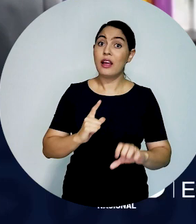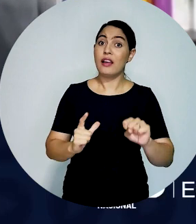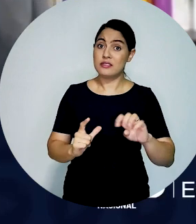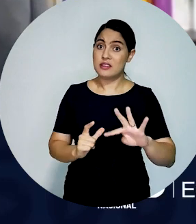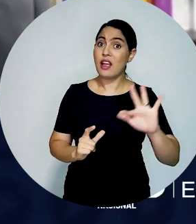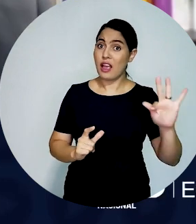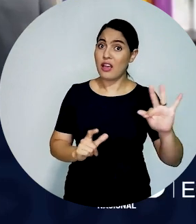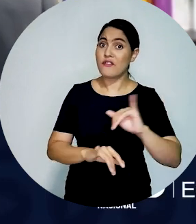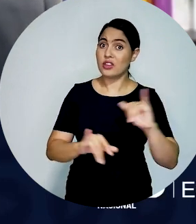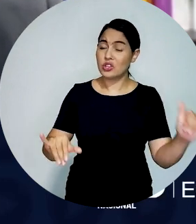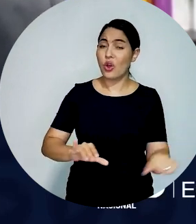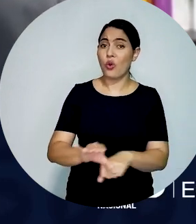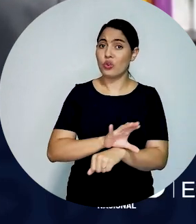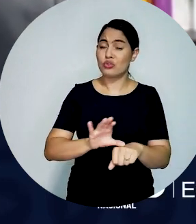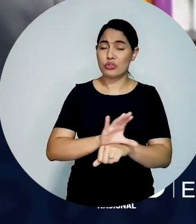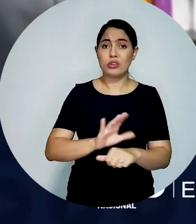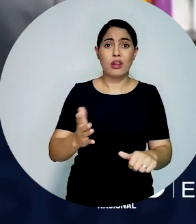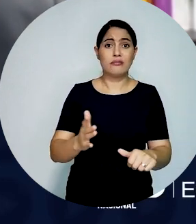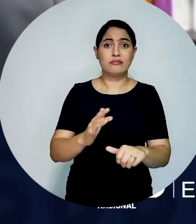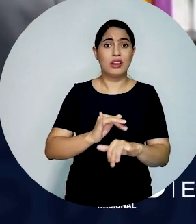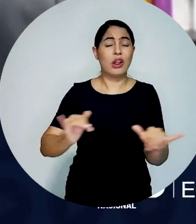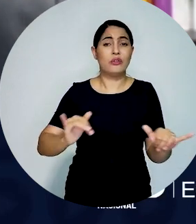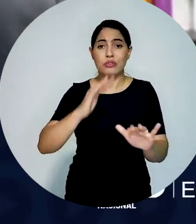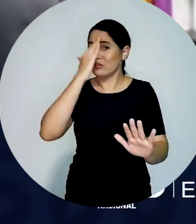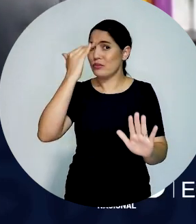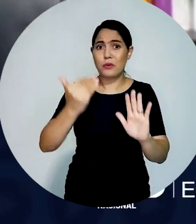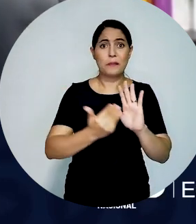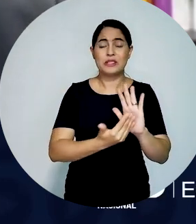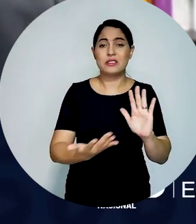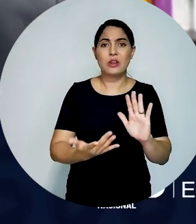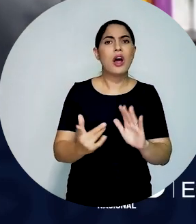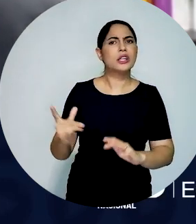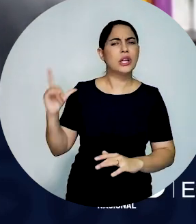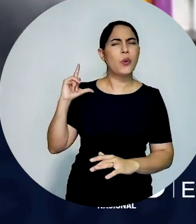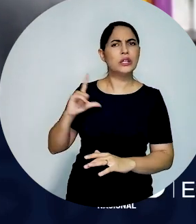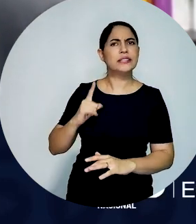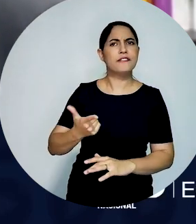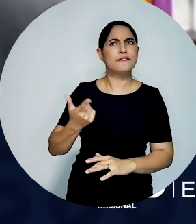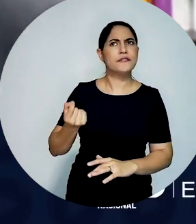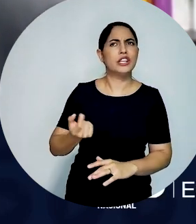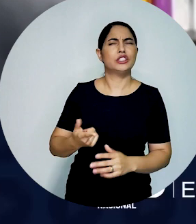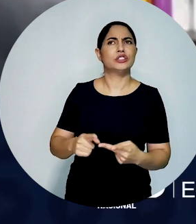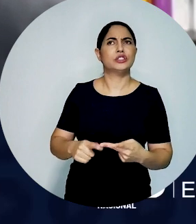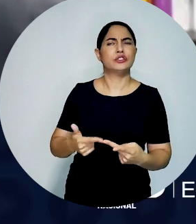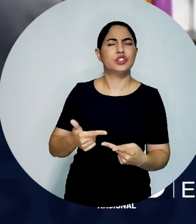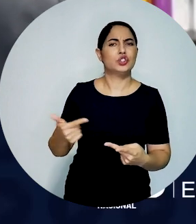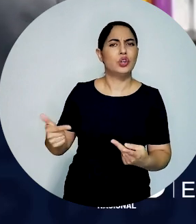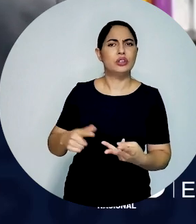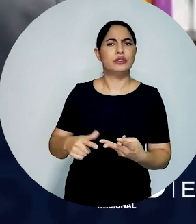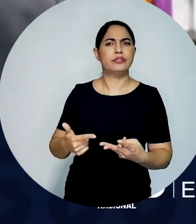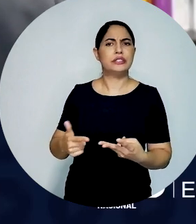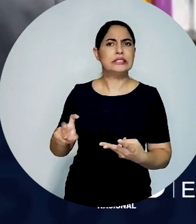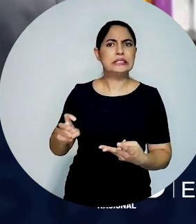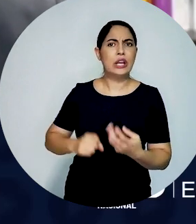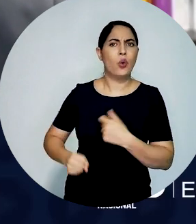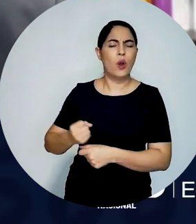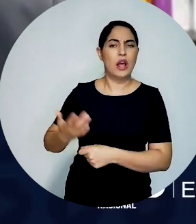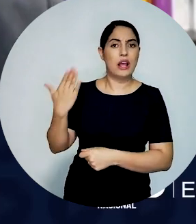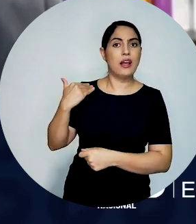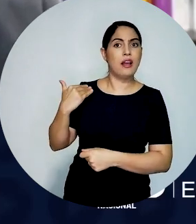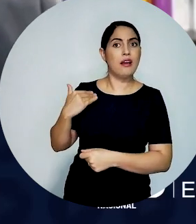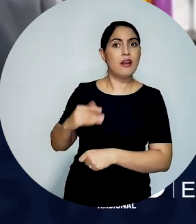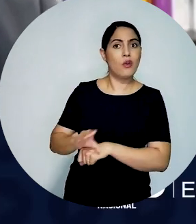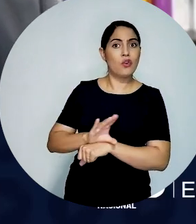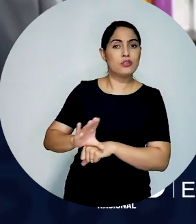é exagero, não é mentira. É fácil encontrar no Supremo pronunciamentos de inconstitucionalidade de normas que